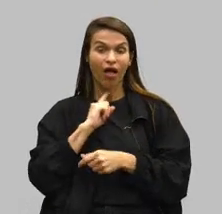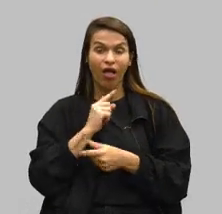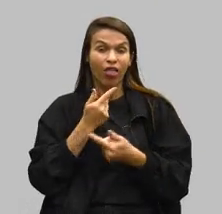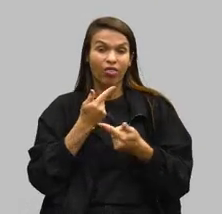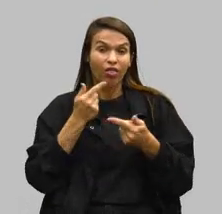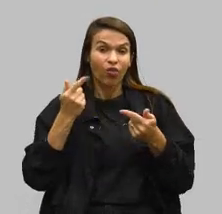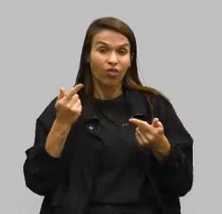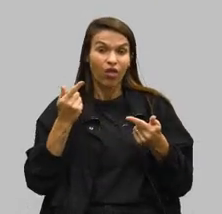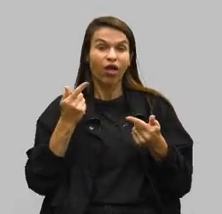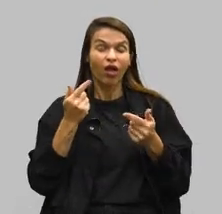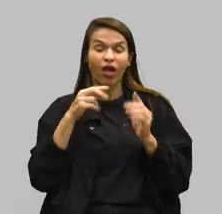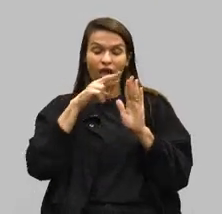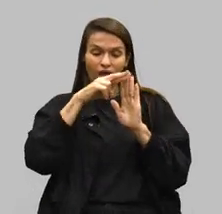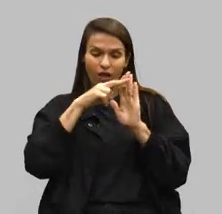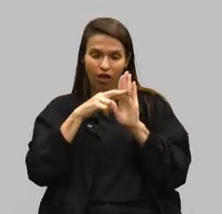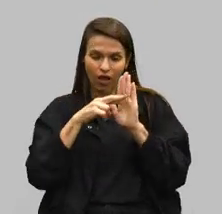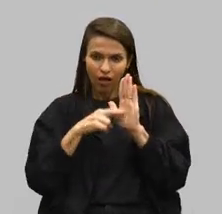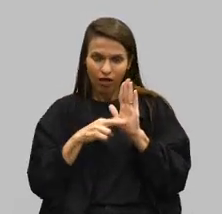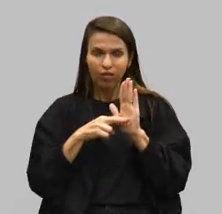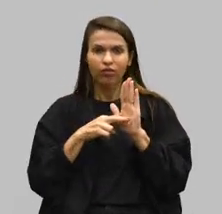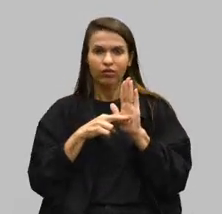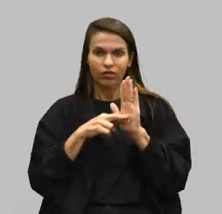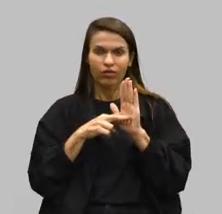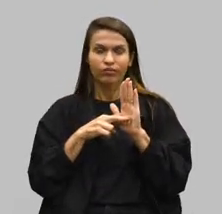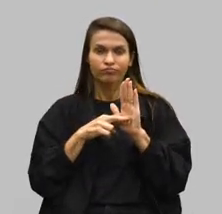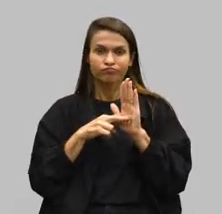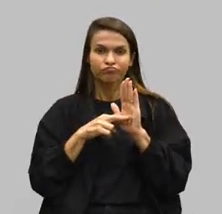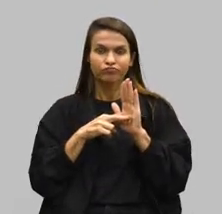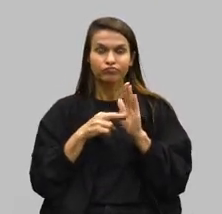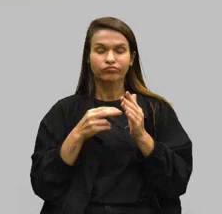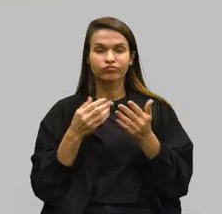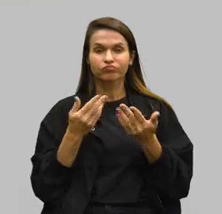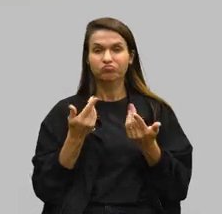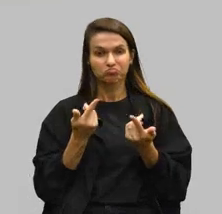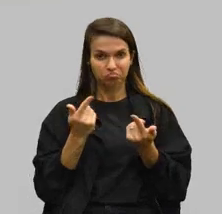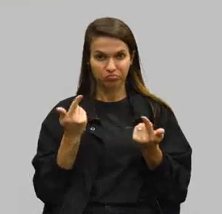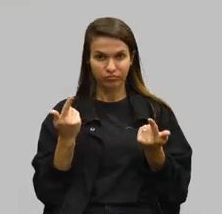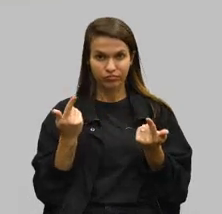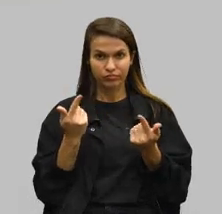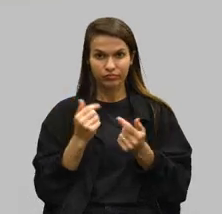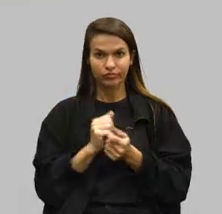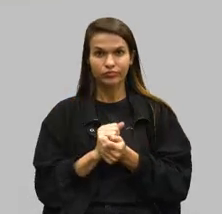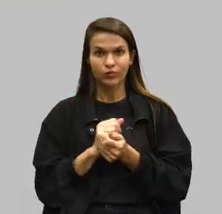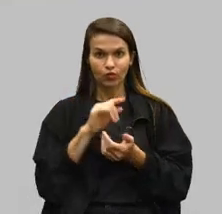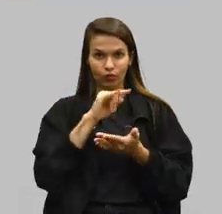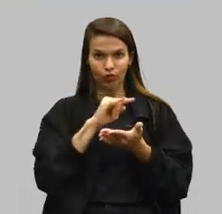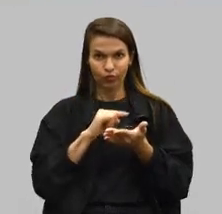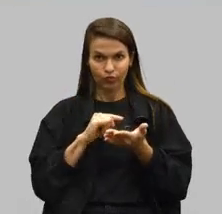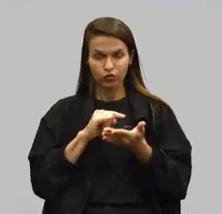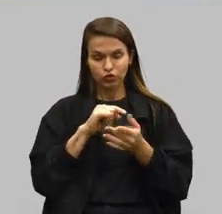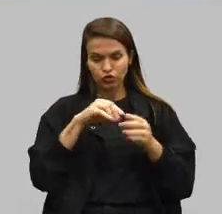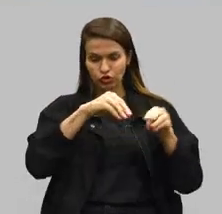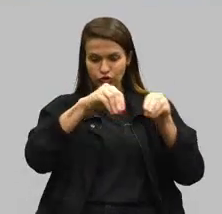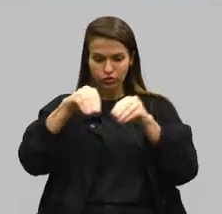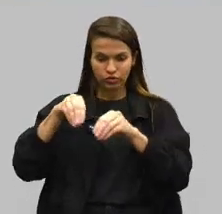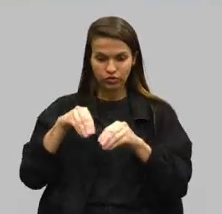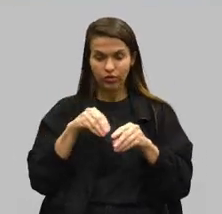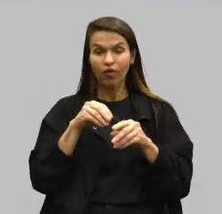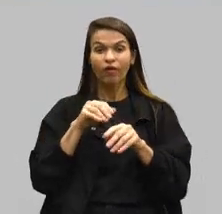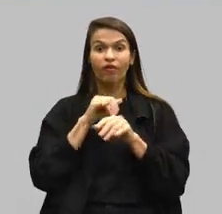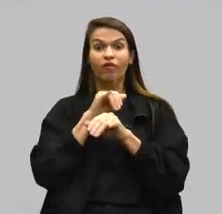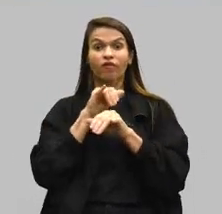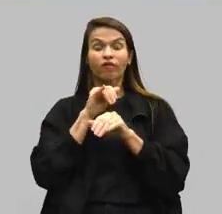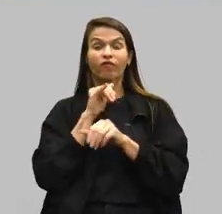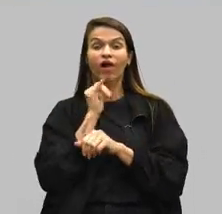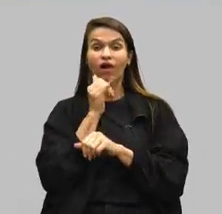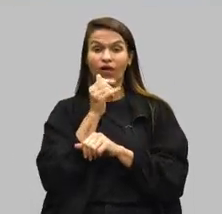devida regularização fundiária então aqui eu venho aqui eh dizer para você que tá chegando